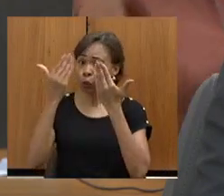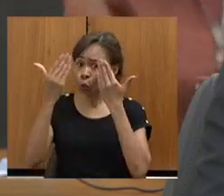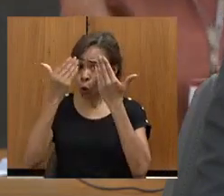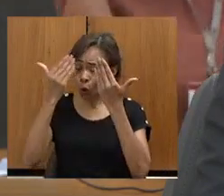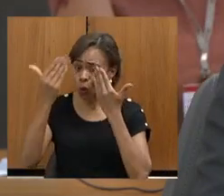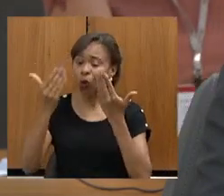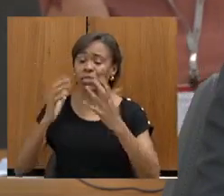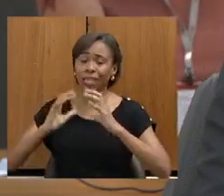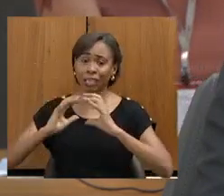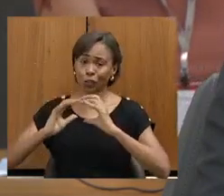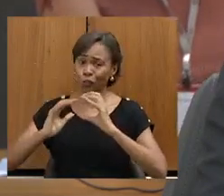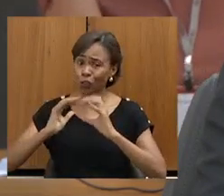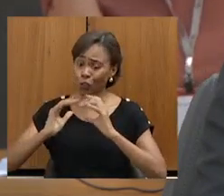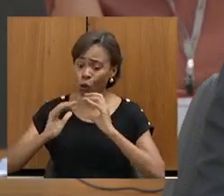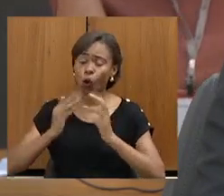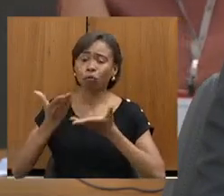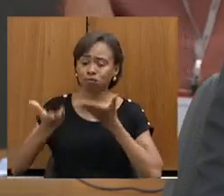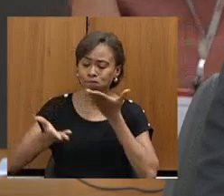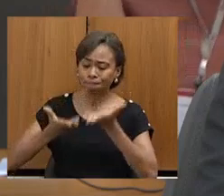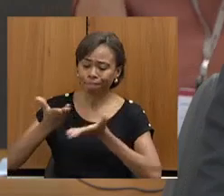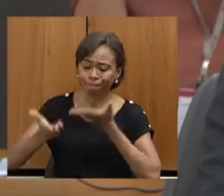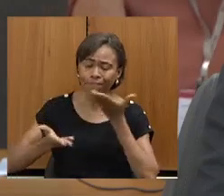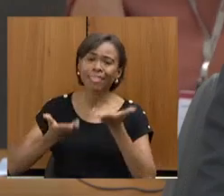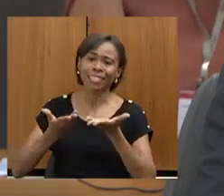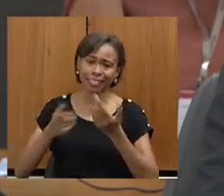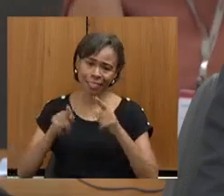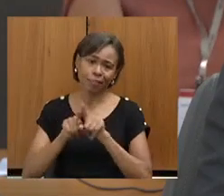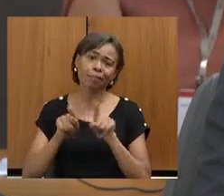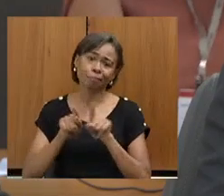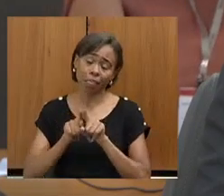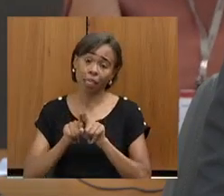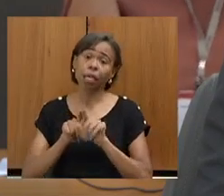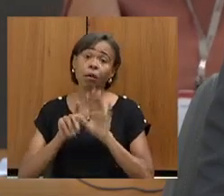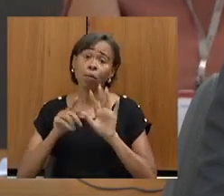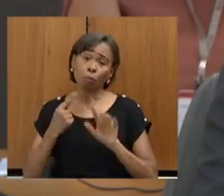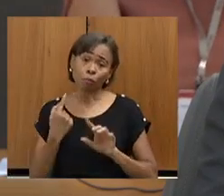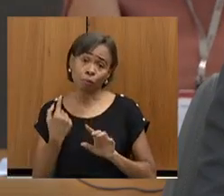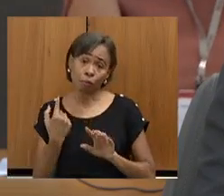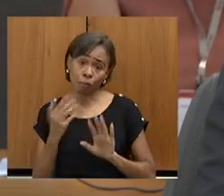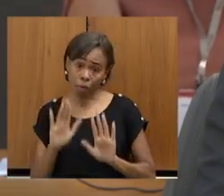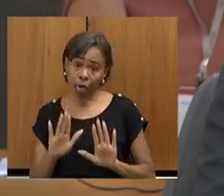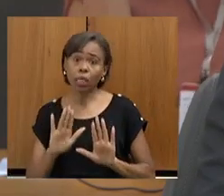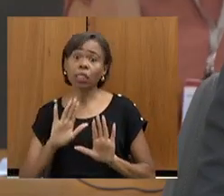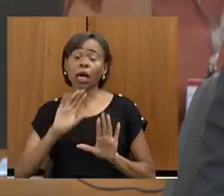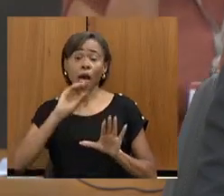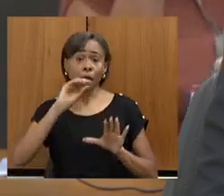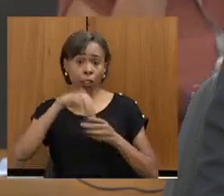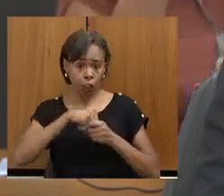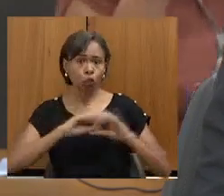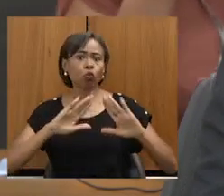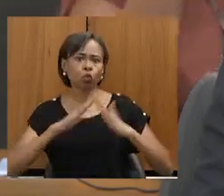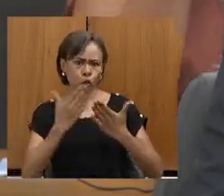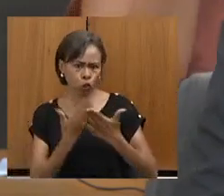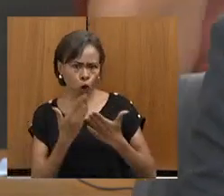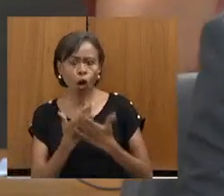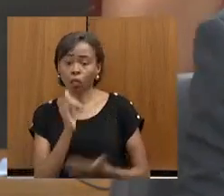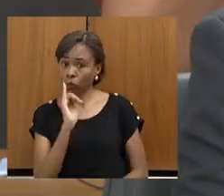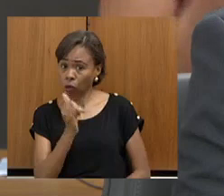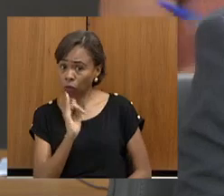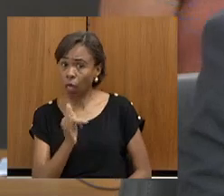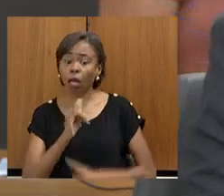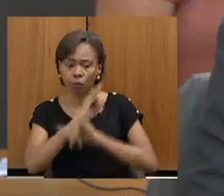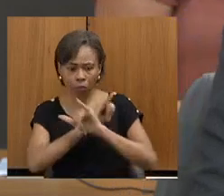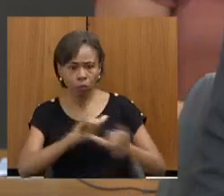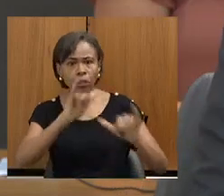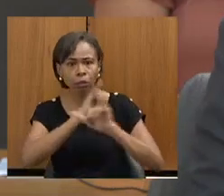da escola, já que toda essa situação foi compartilhada com a instituição e com as crianças